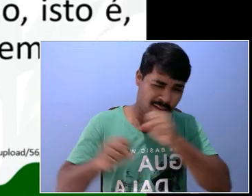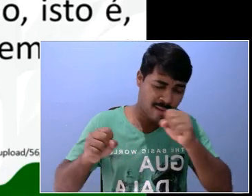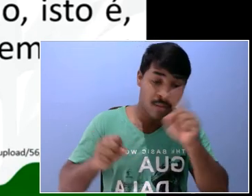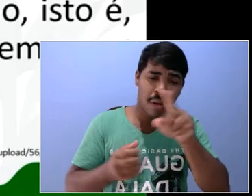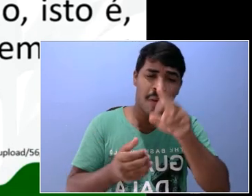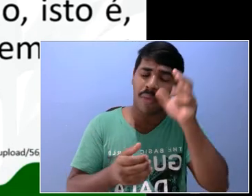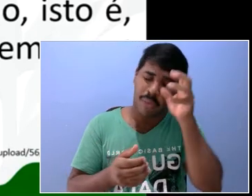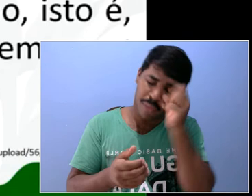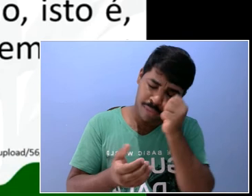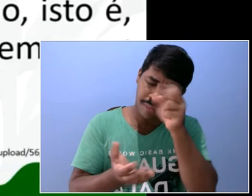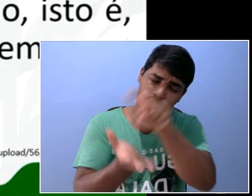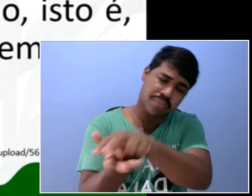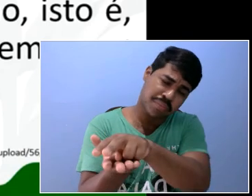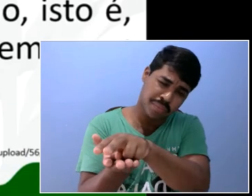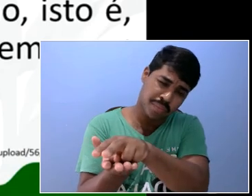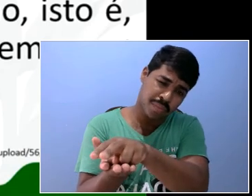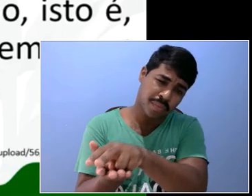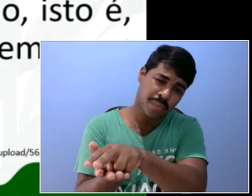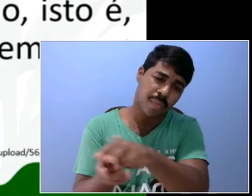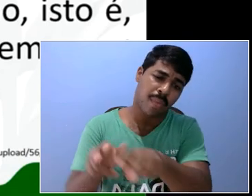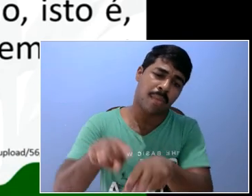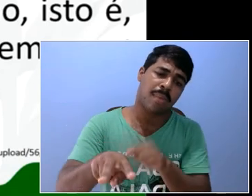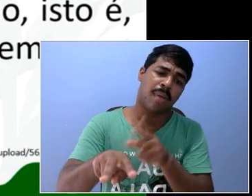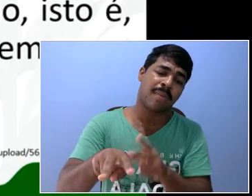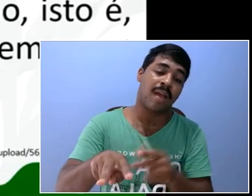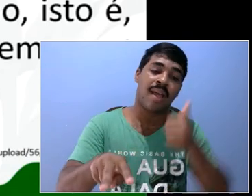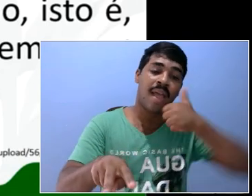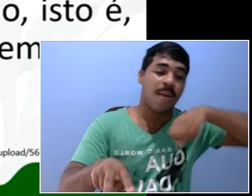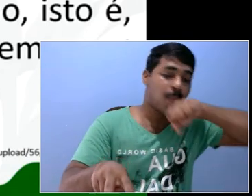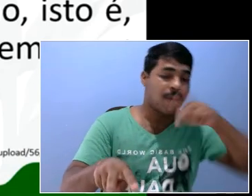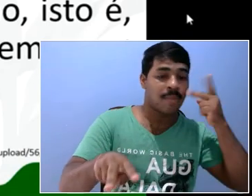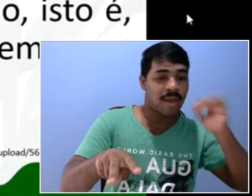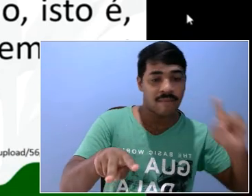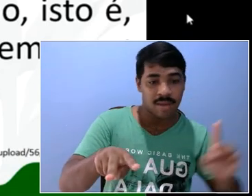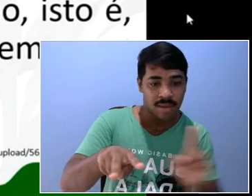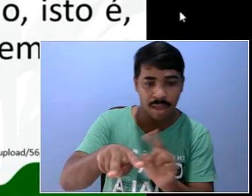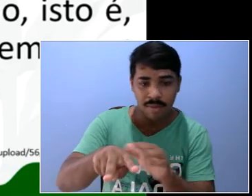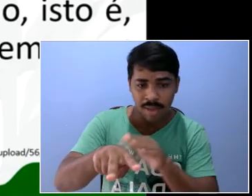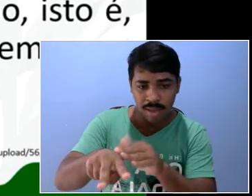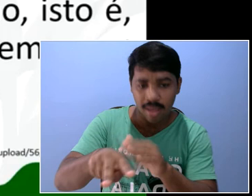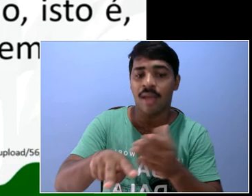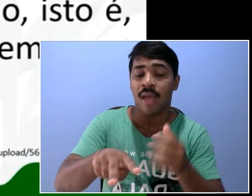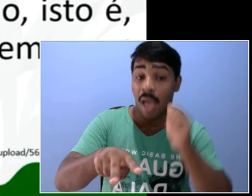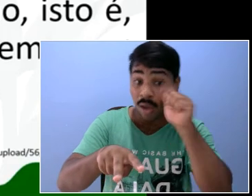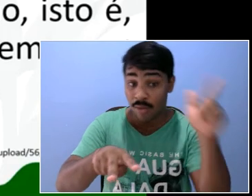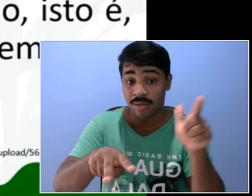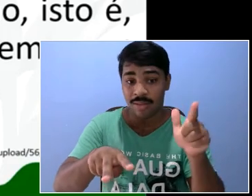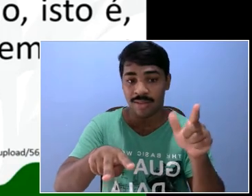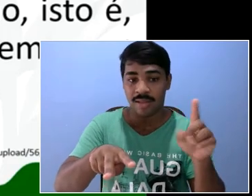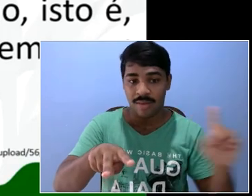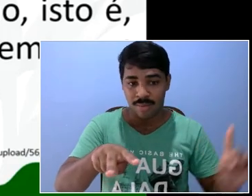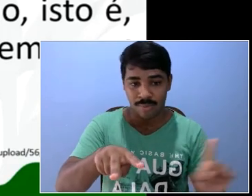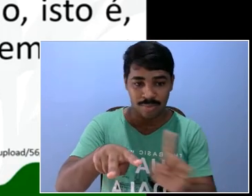lá, descansando. Aí vem o pai ou a mãe e fala: filho, vamos lá, vamos acordar, vamos para a escola. Ou seja,